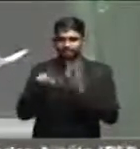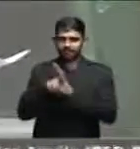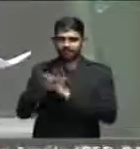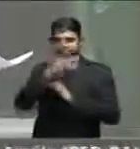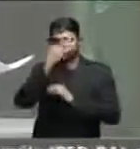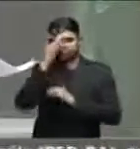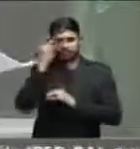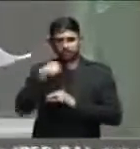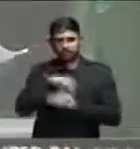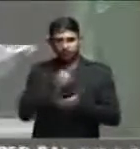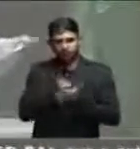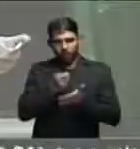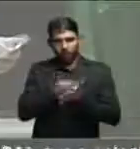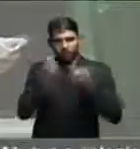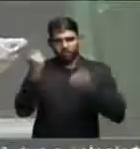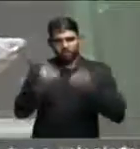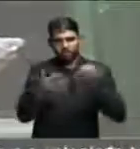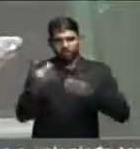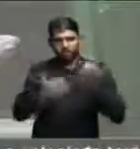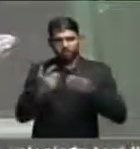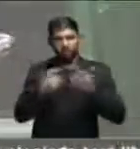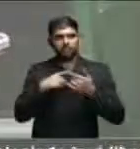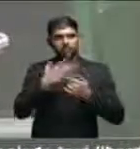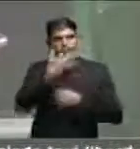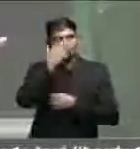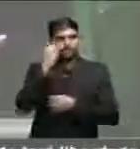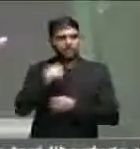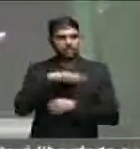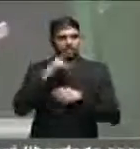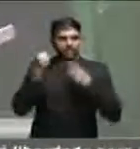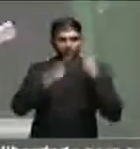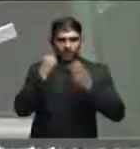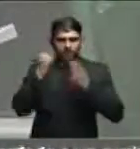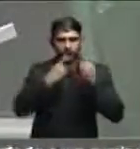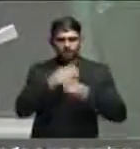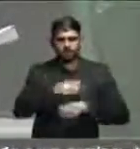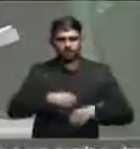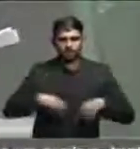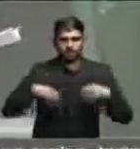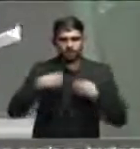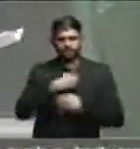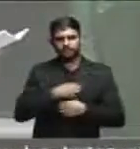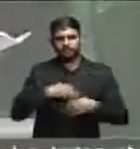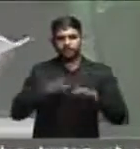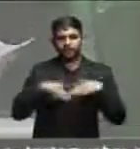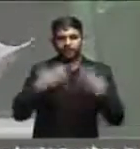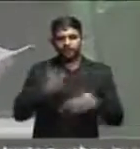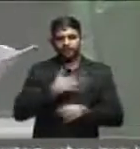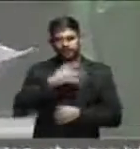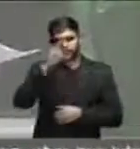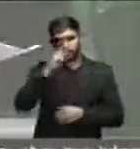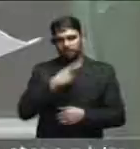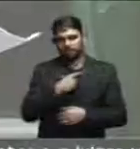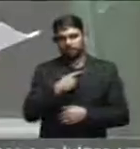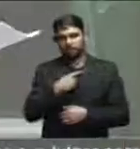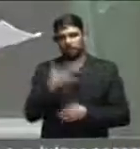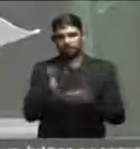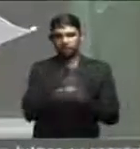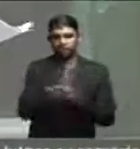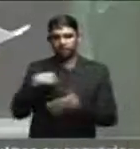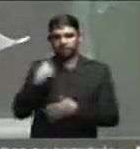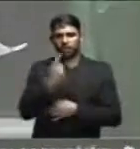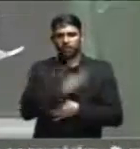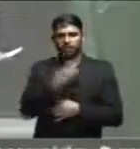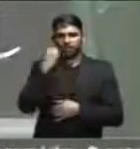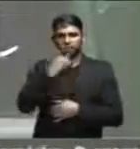as pessoas cobram explicações, as pessoas estão preocupadas e ansiosas. Tanto quanto eu, tanto quanto